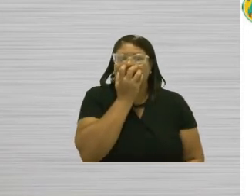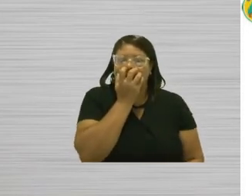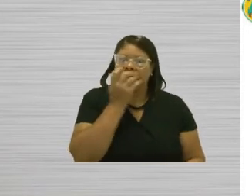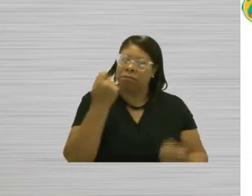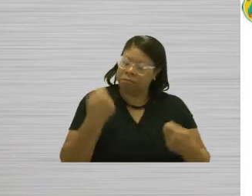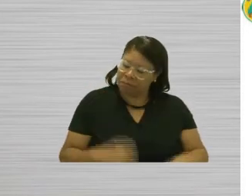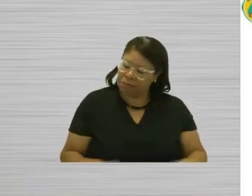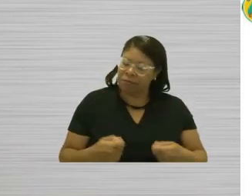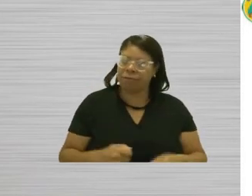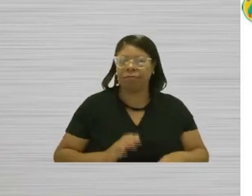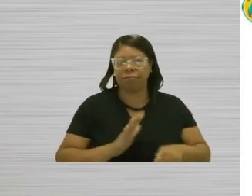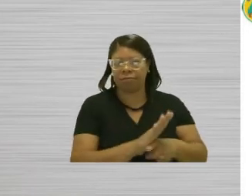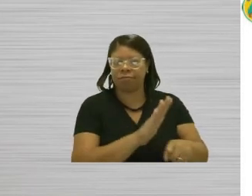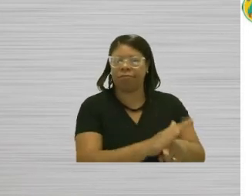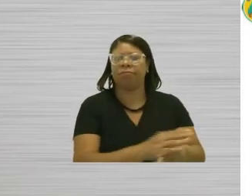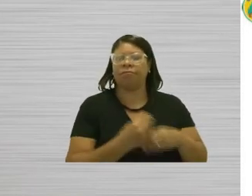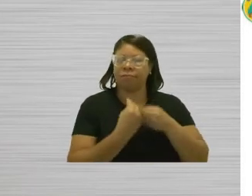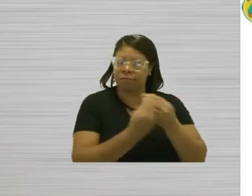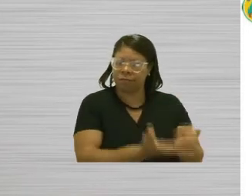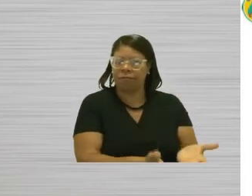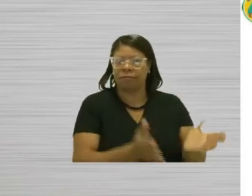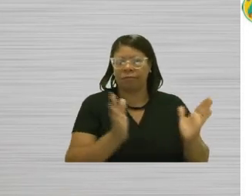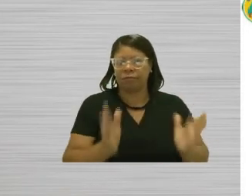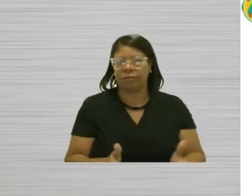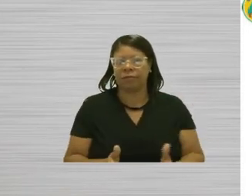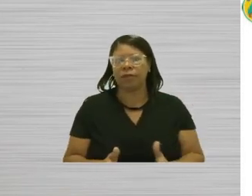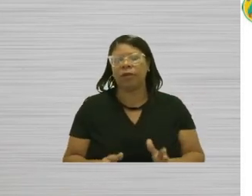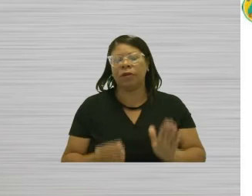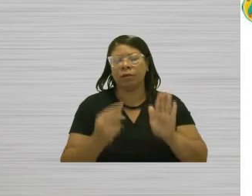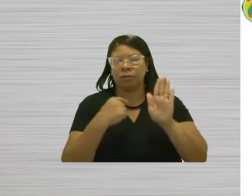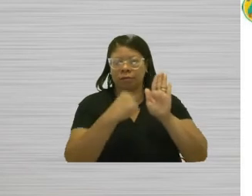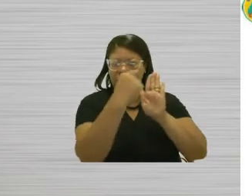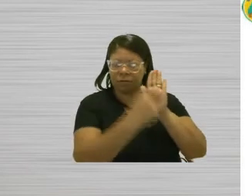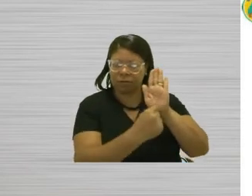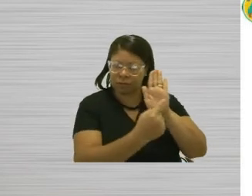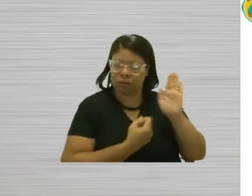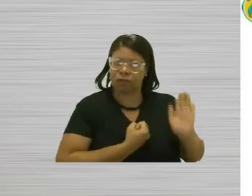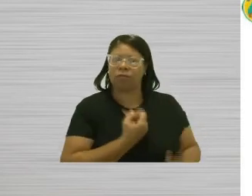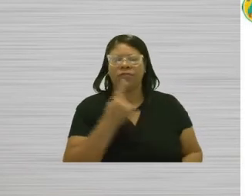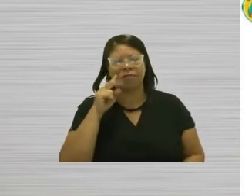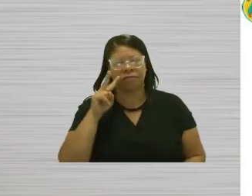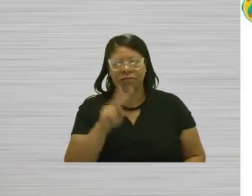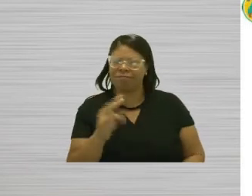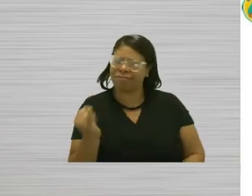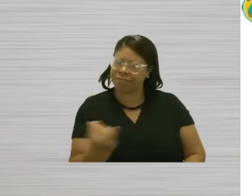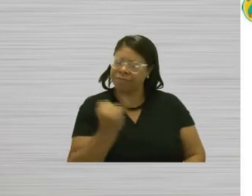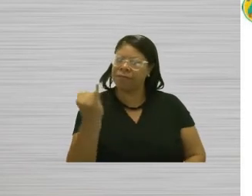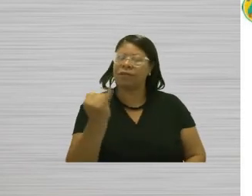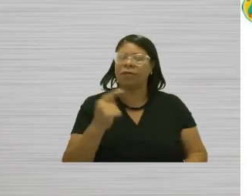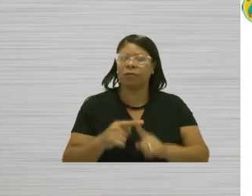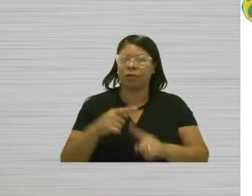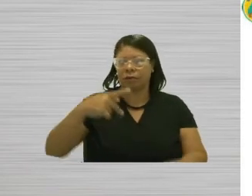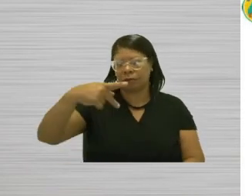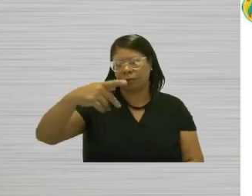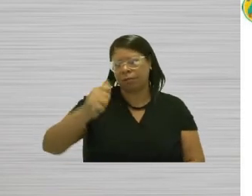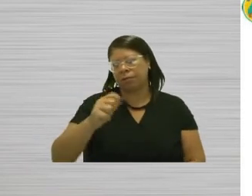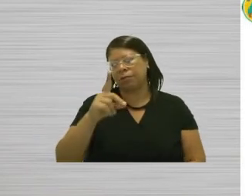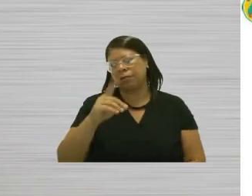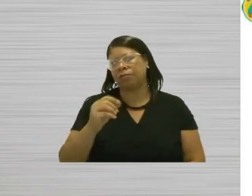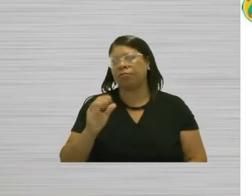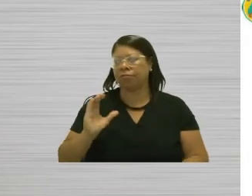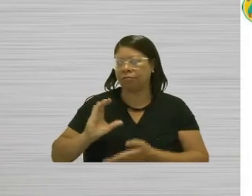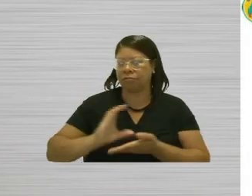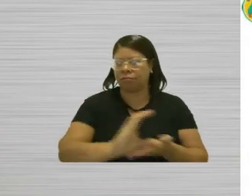CPAP e BIPAP. São dados importantes porque a gente vê o quanto a gente está investindo no cuidado dessa